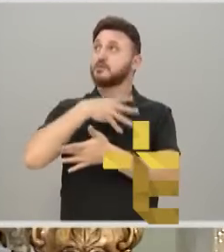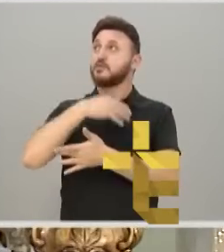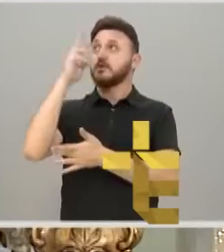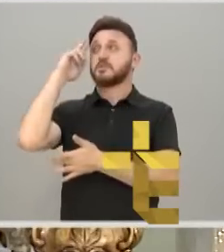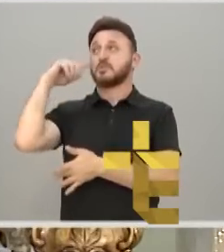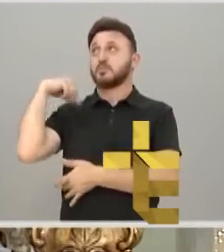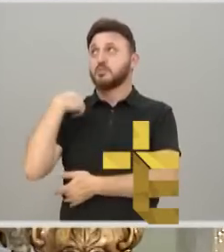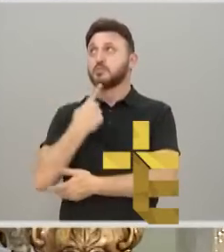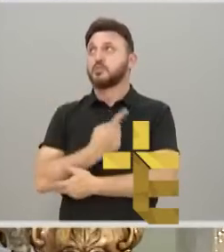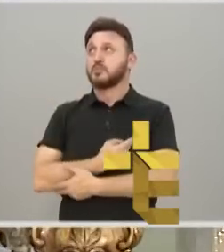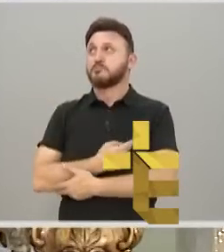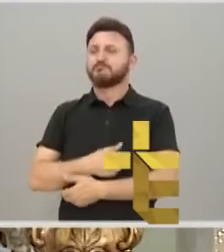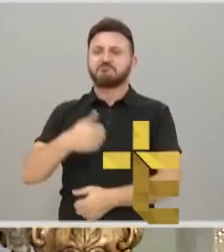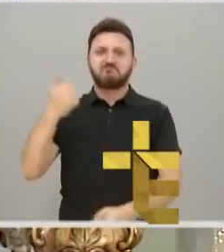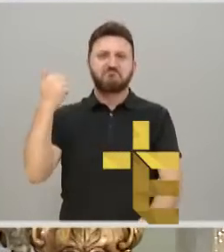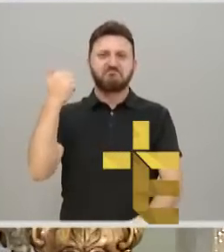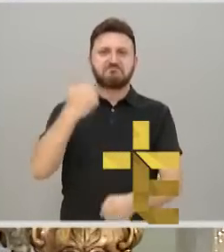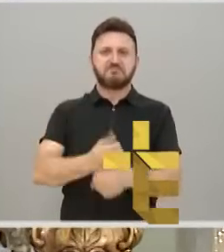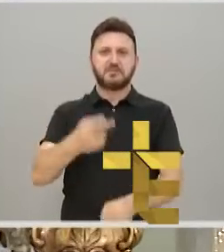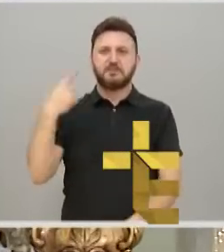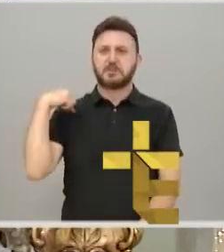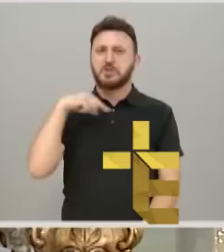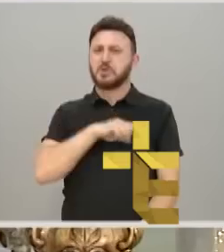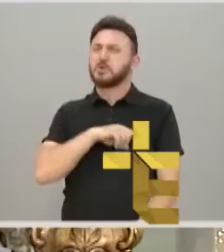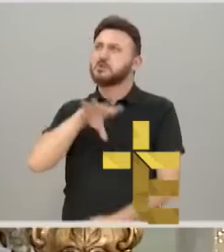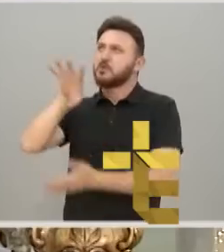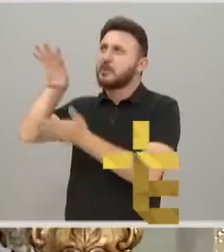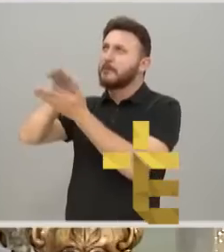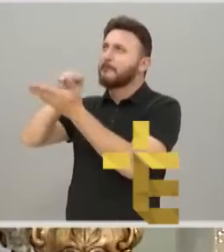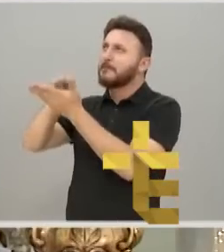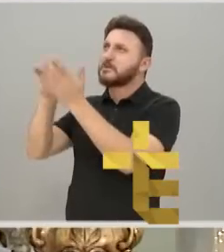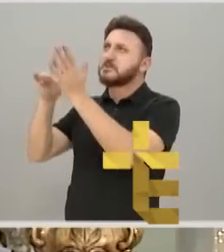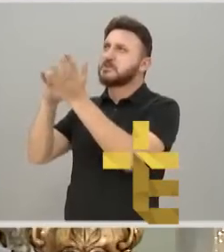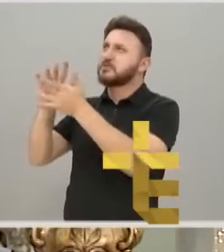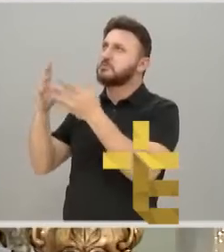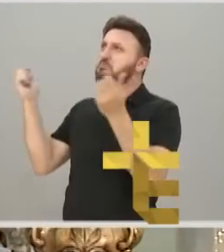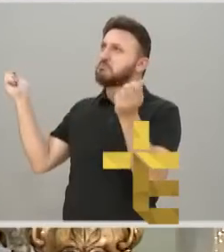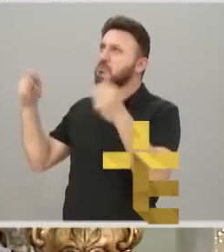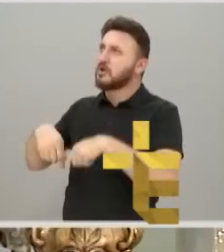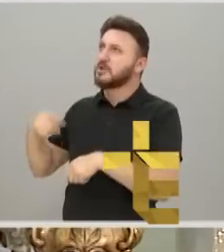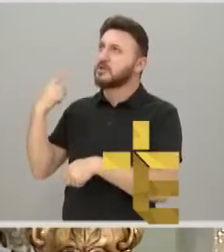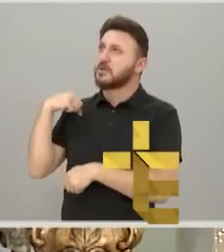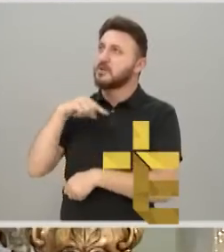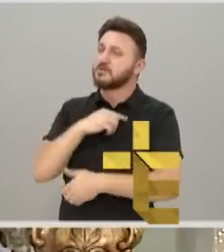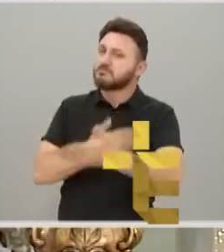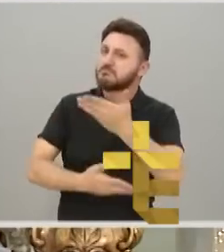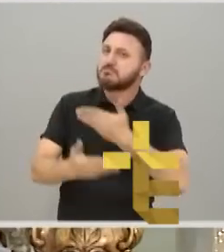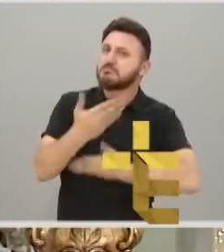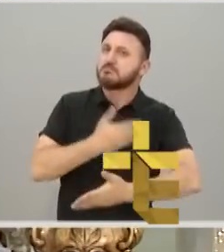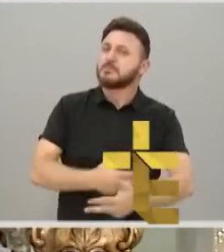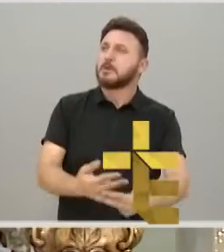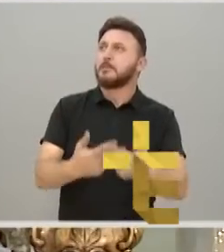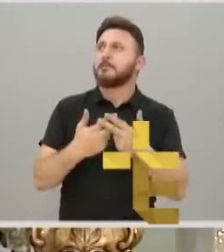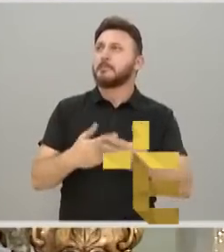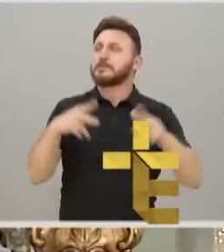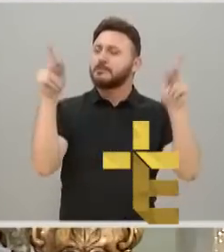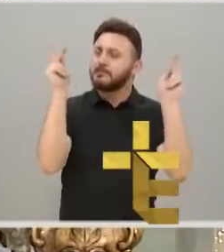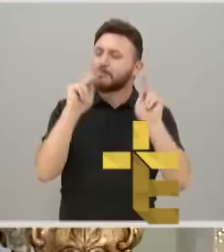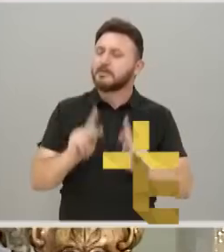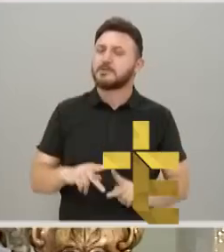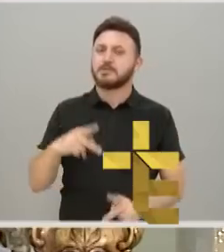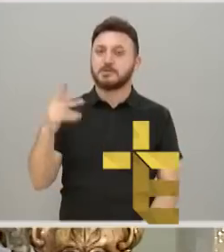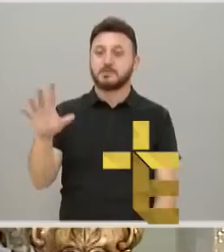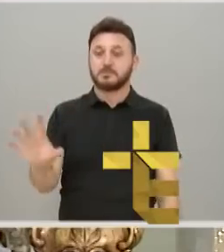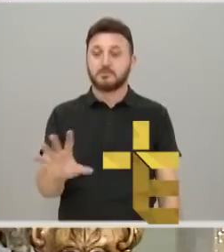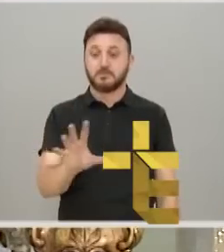Senhor nosso, mestre e modelo da humanidade, reconciliada e pacificada no seu